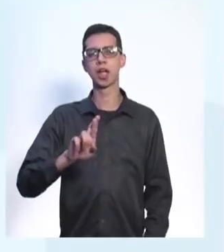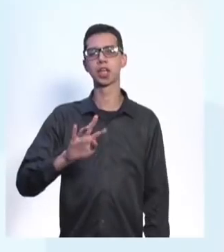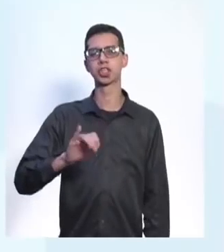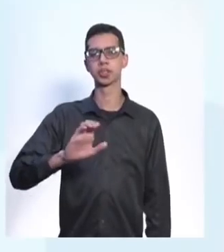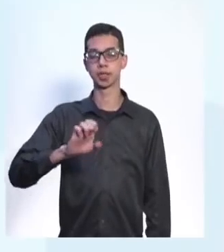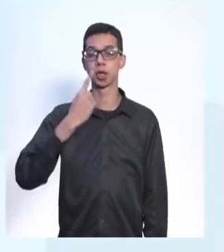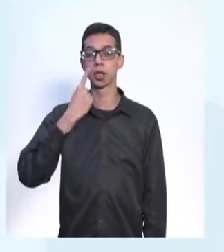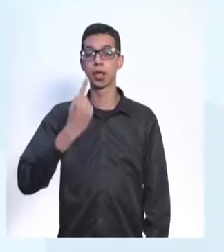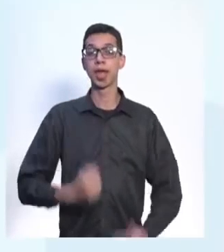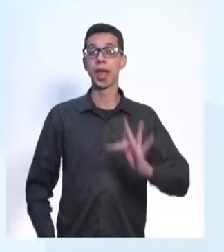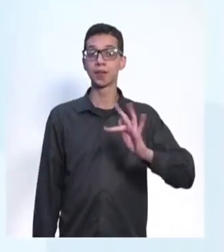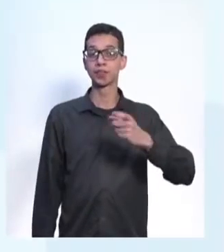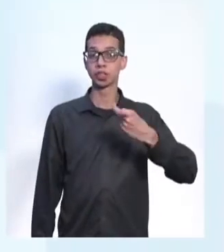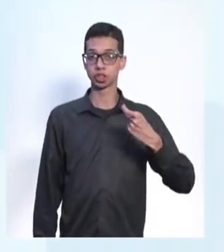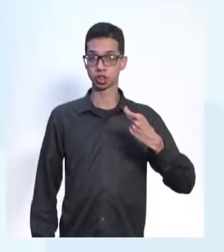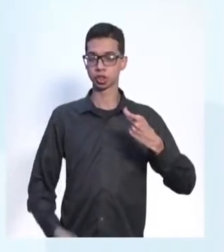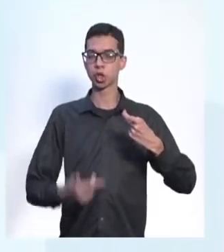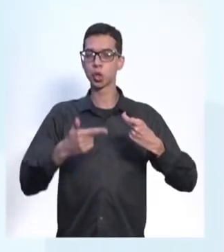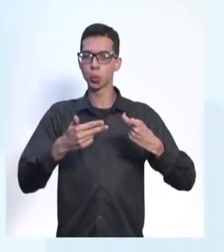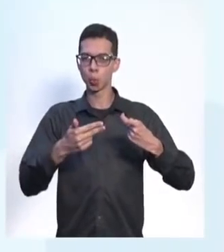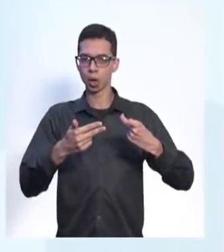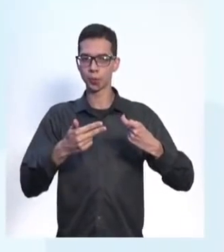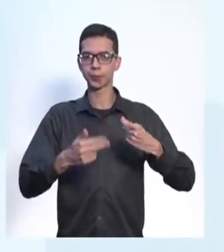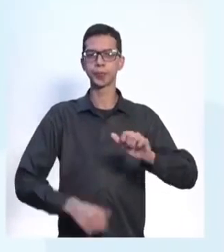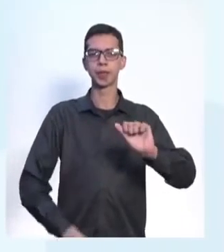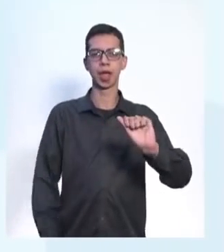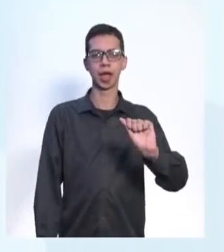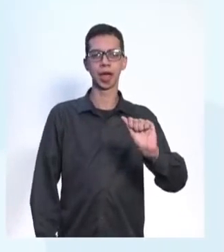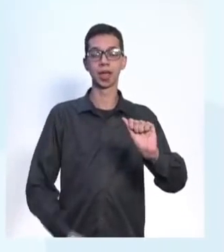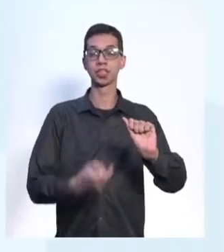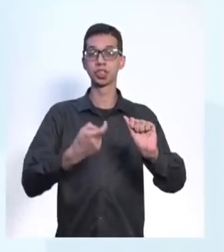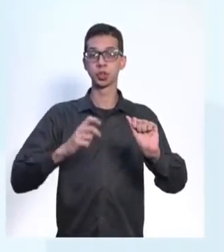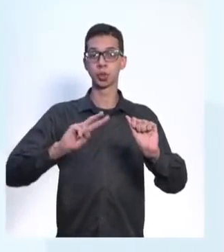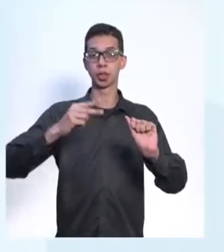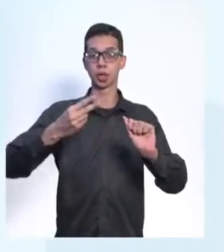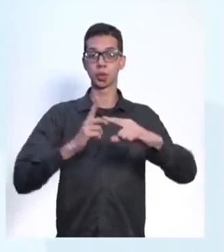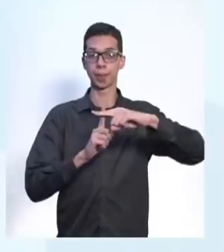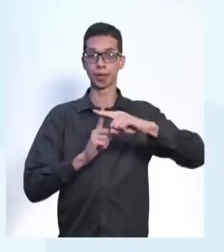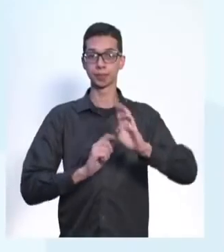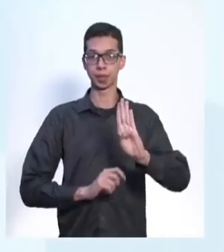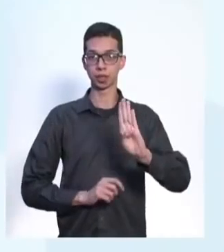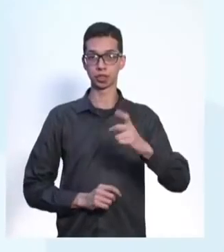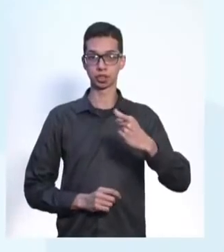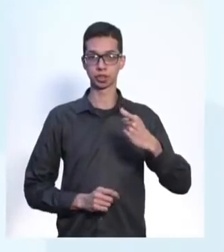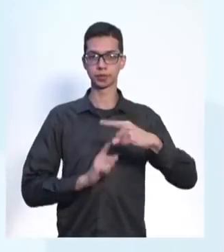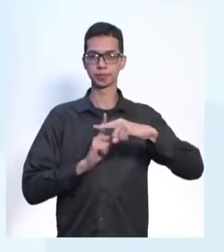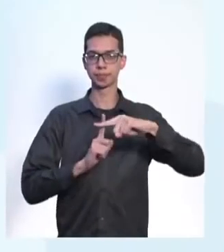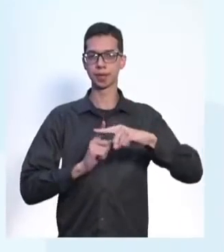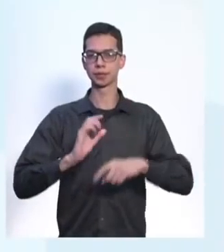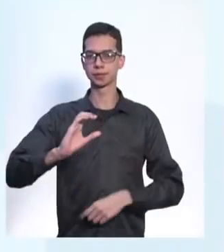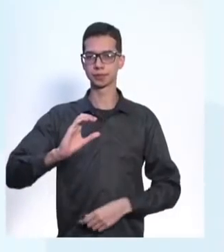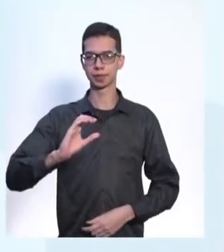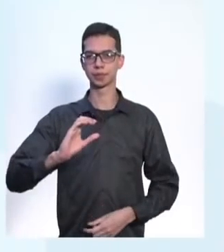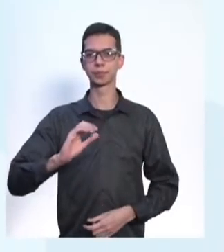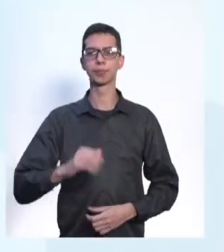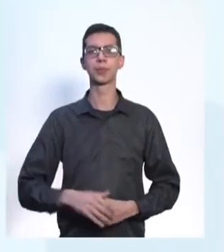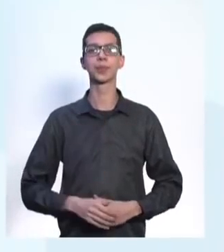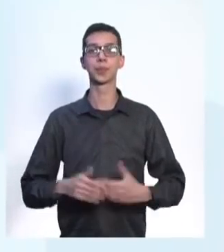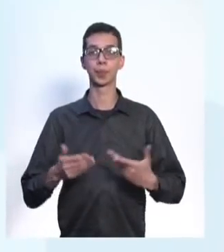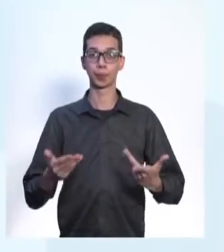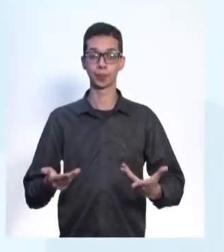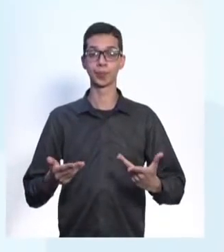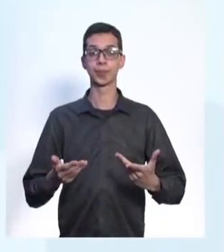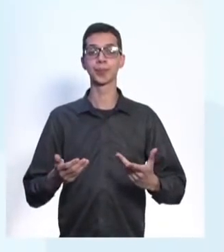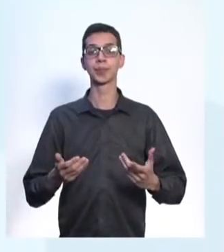igual a ax ao quadrado mais bx mais c. A raiz dessa função, ela será dada